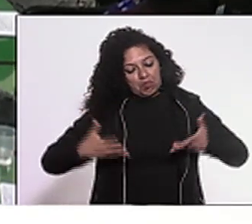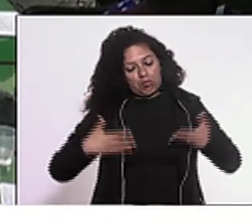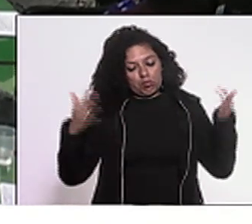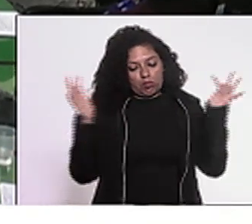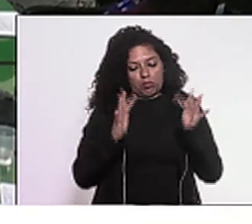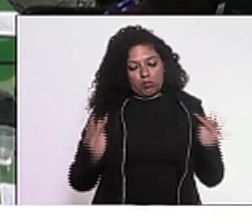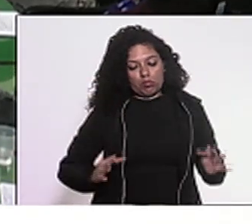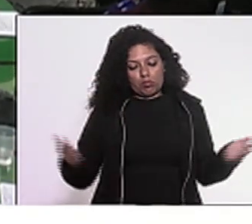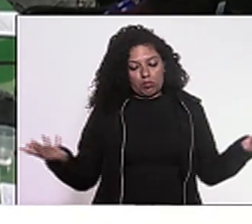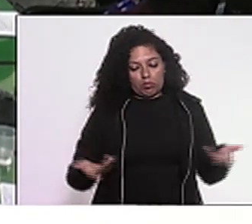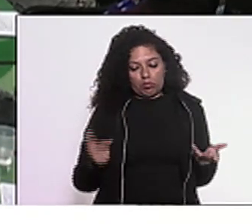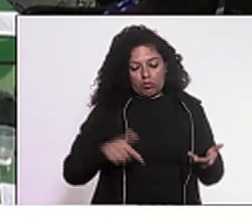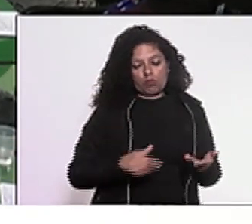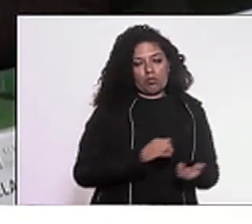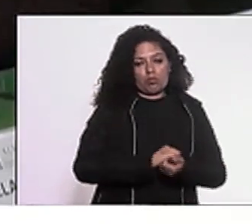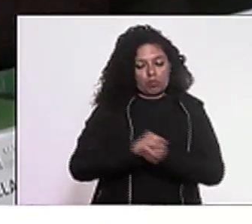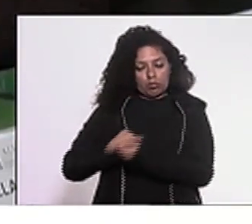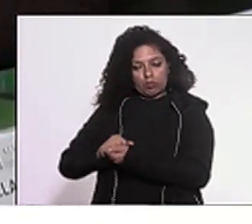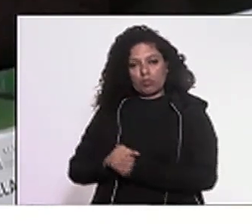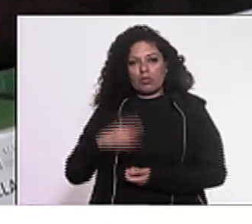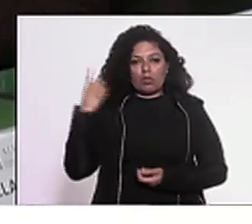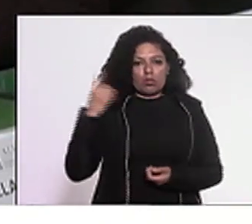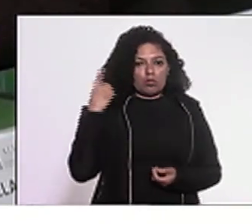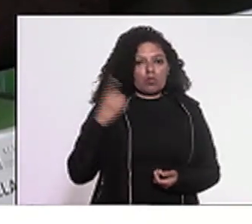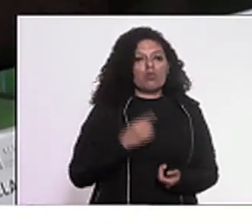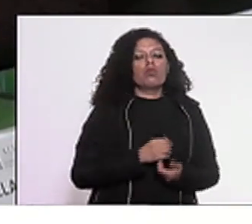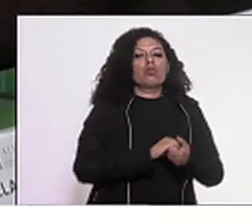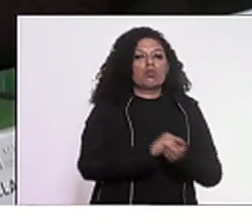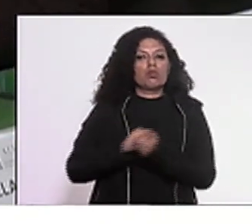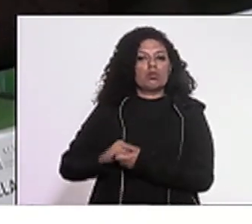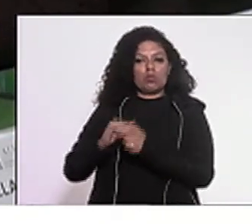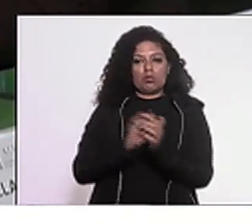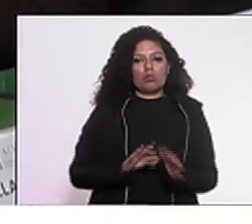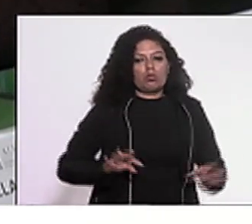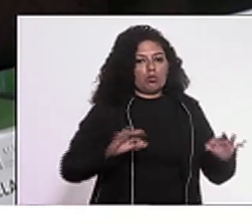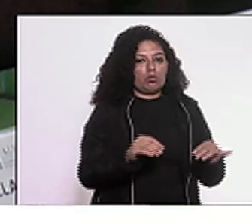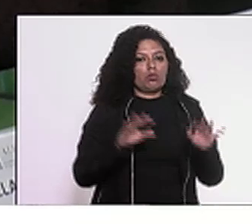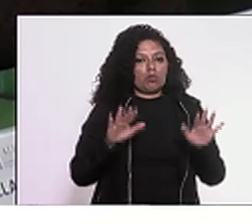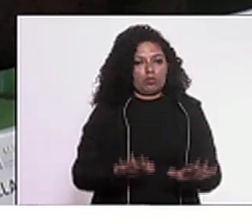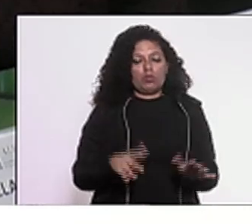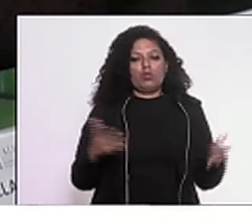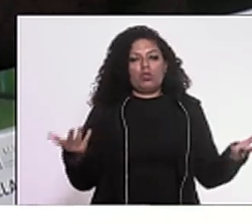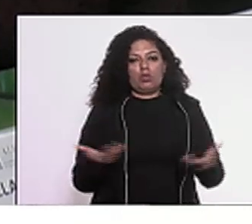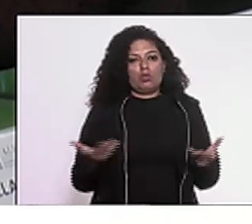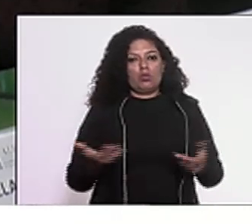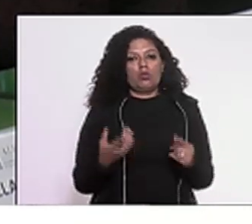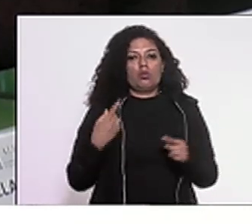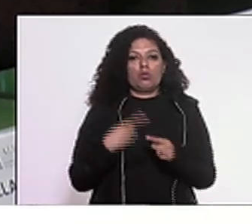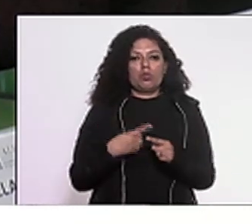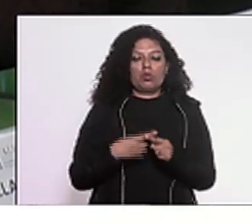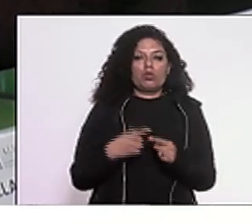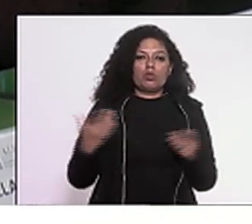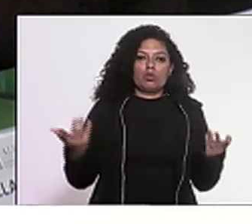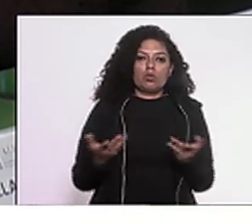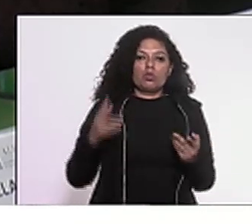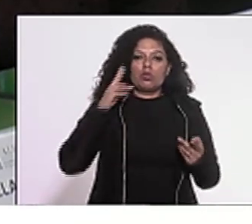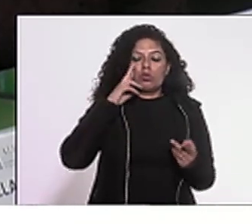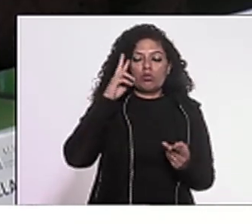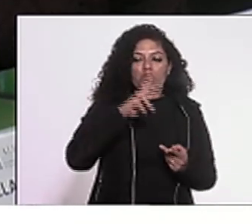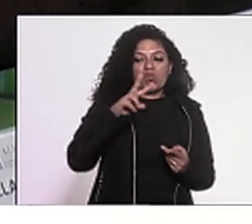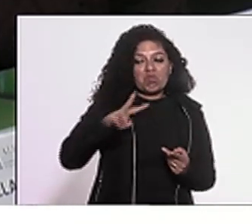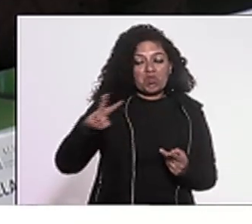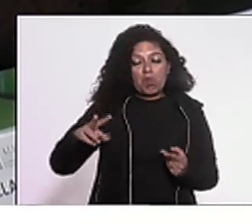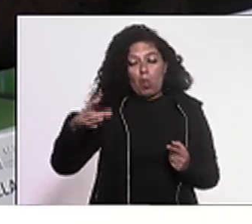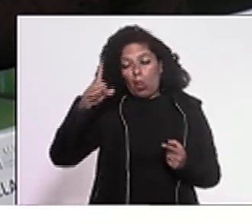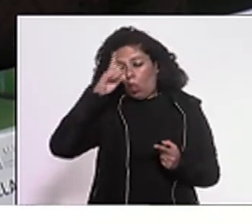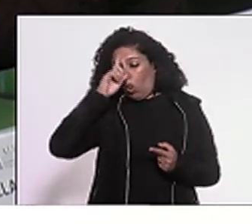estão participando. Estou muito satisfeita pela iniciativa, porque nós vivenciamos isso diariamente,